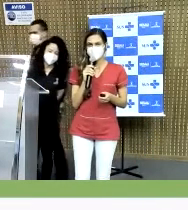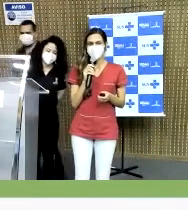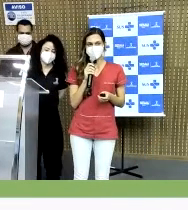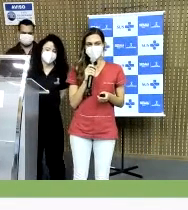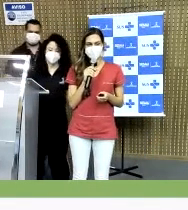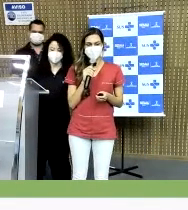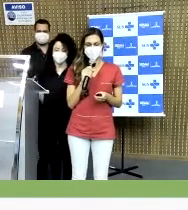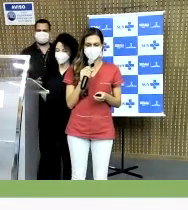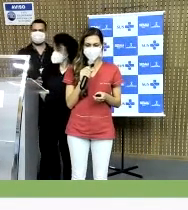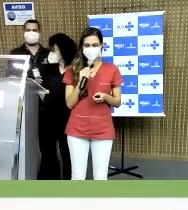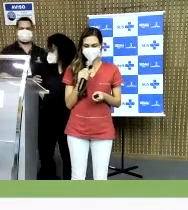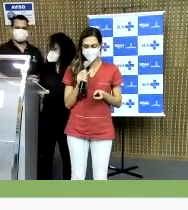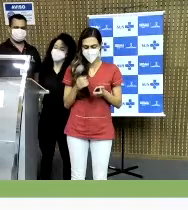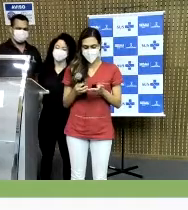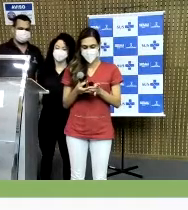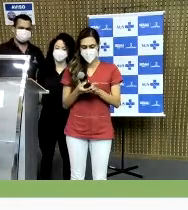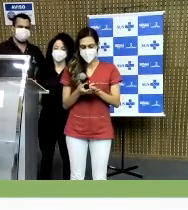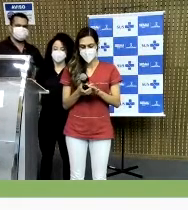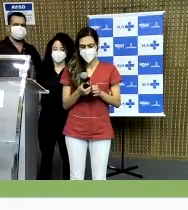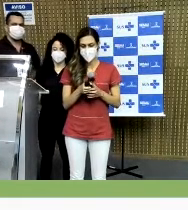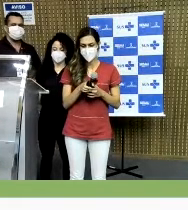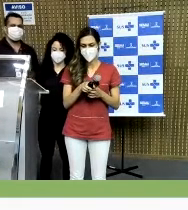Bom dia, eu sou a enfermeira Heloína.